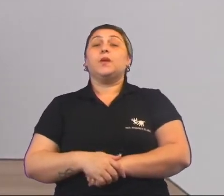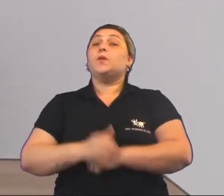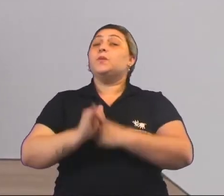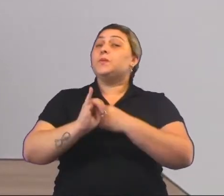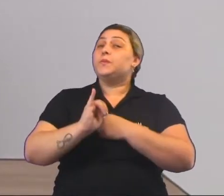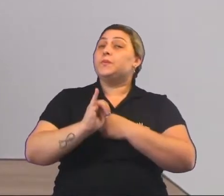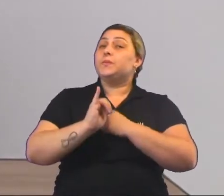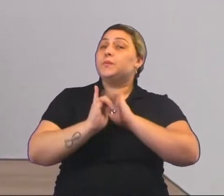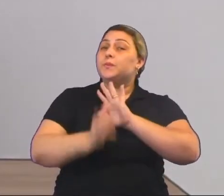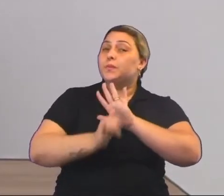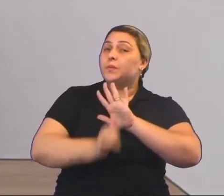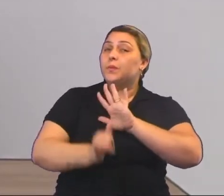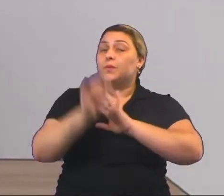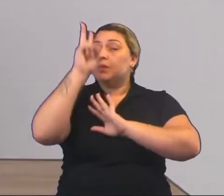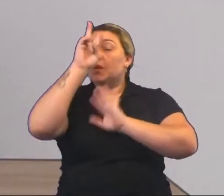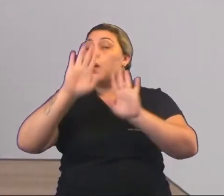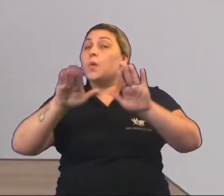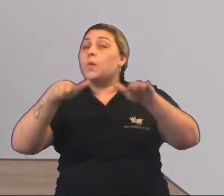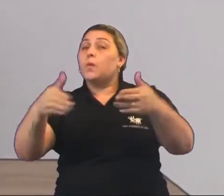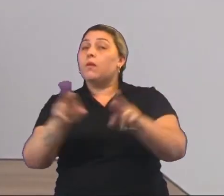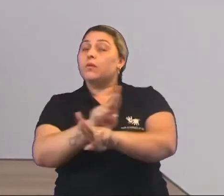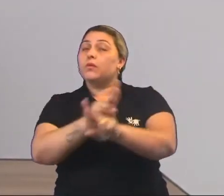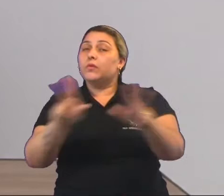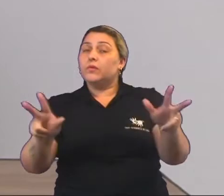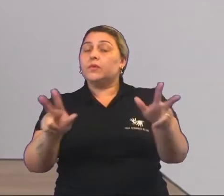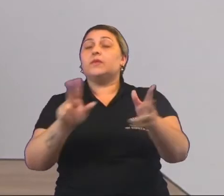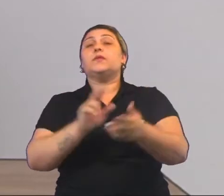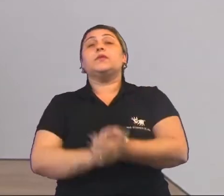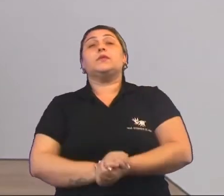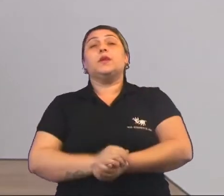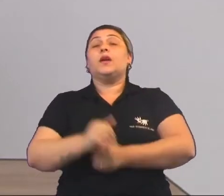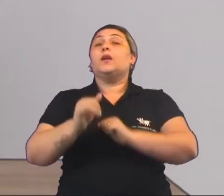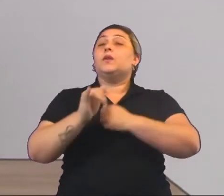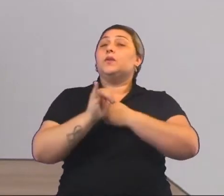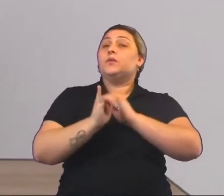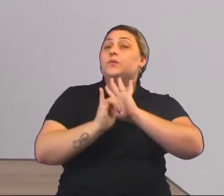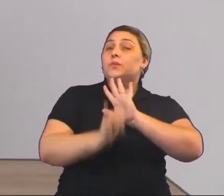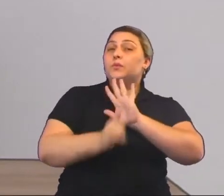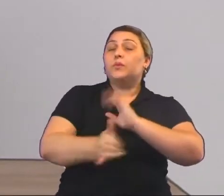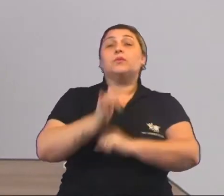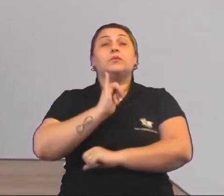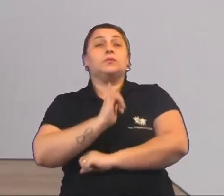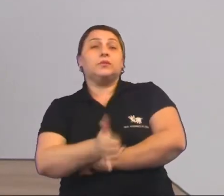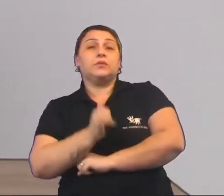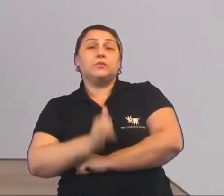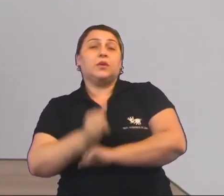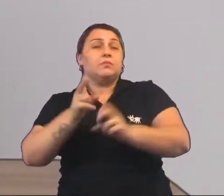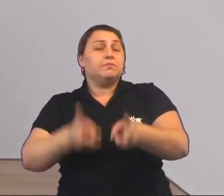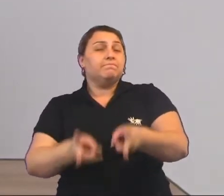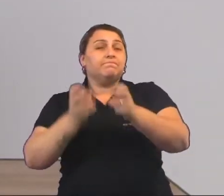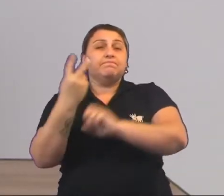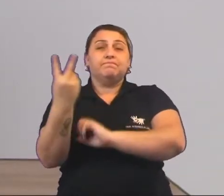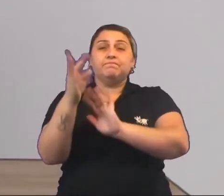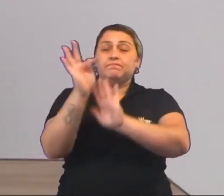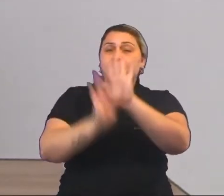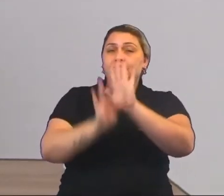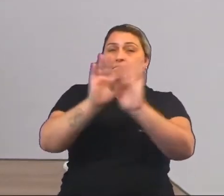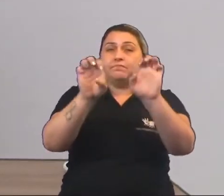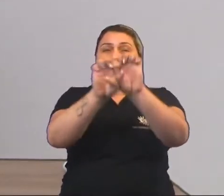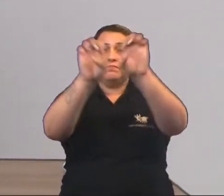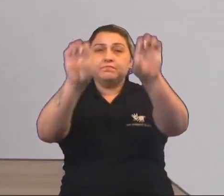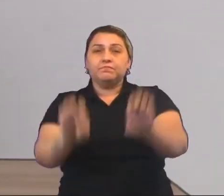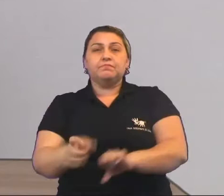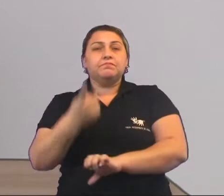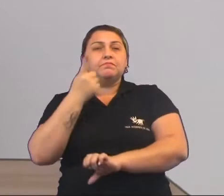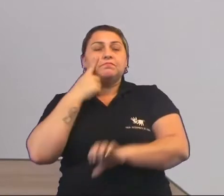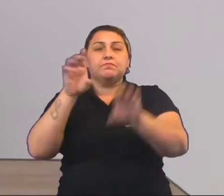conto, lembram? Qual é a diferença de cara, assim, que vocês conseguem notar entre esses dois textos, na sua estrutura, olhando